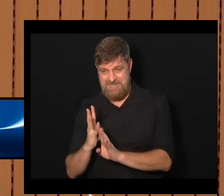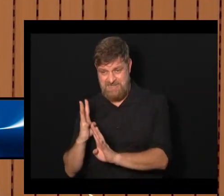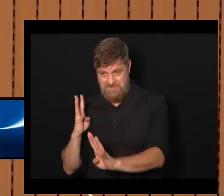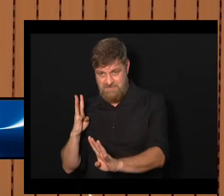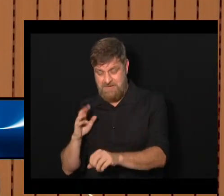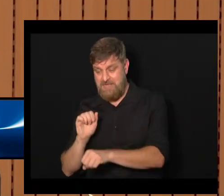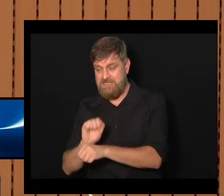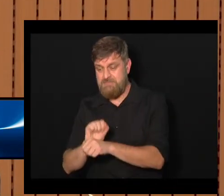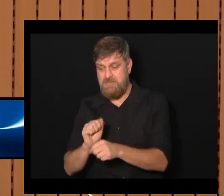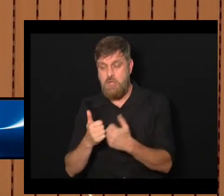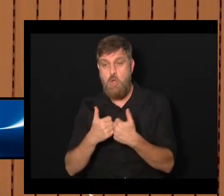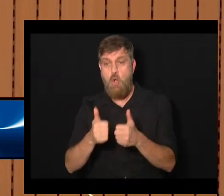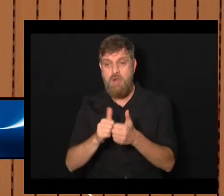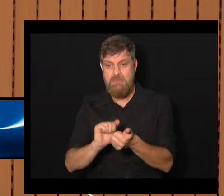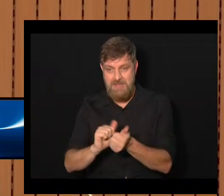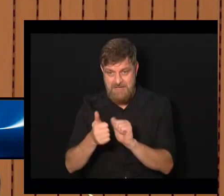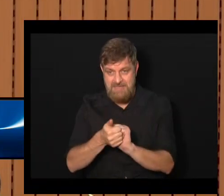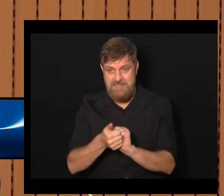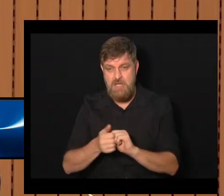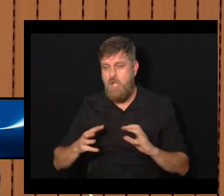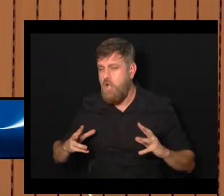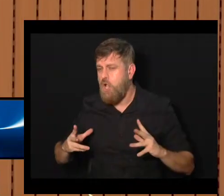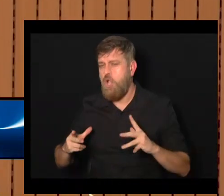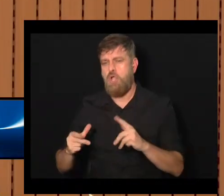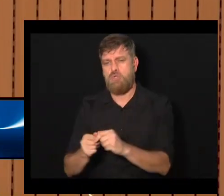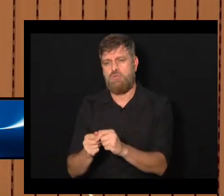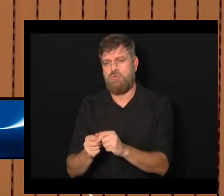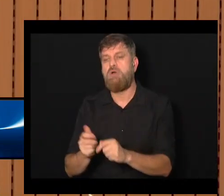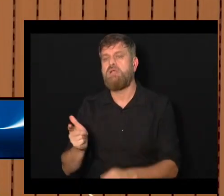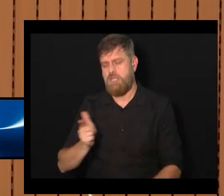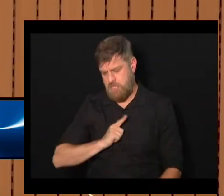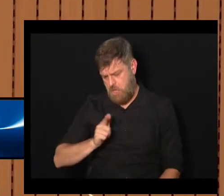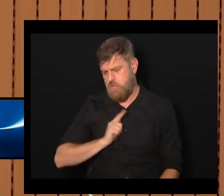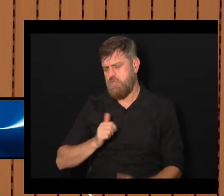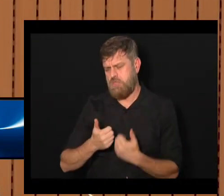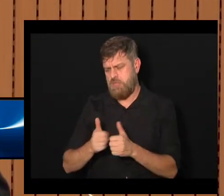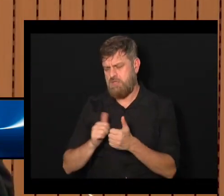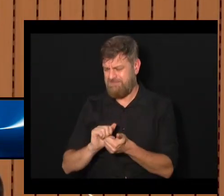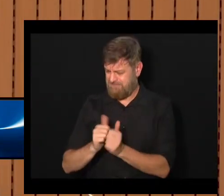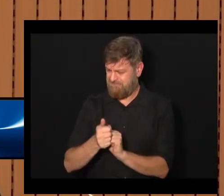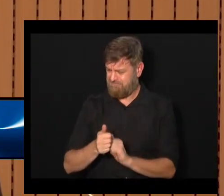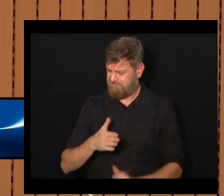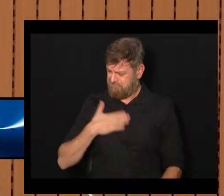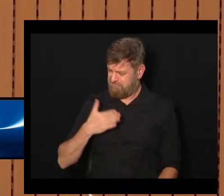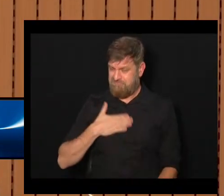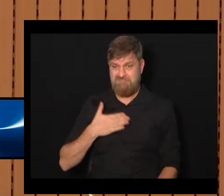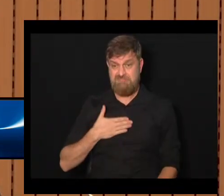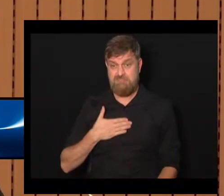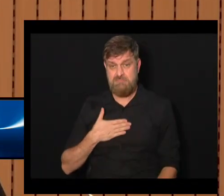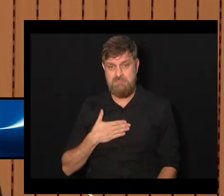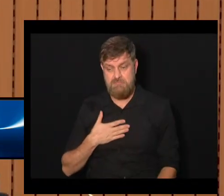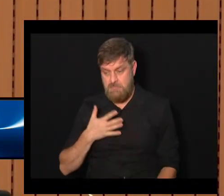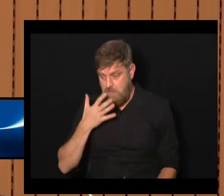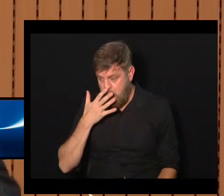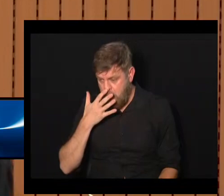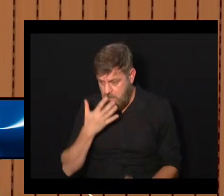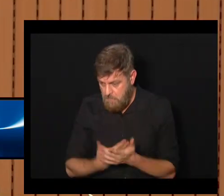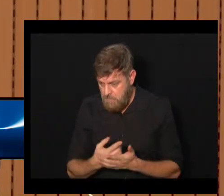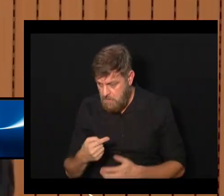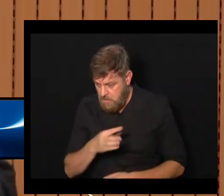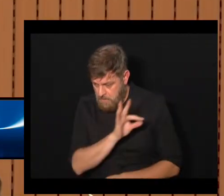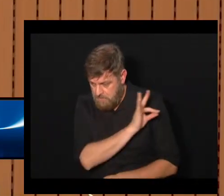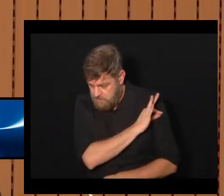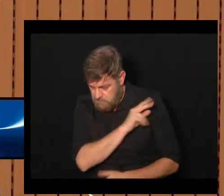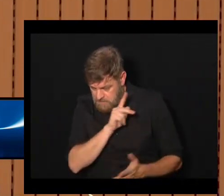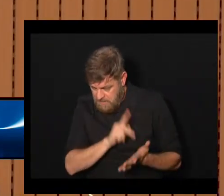para o transporte adaptado, foram todas atendidas. Isso me surpreendeu muito positivamente, naturalmente. Se a Prefeitura tiver, de